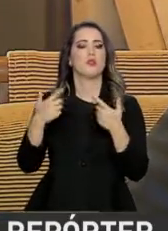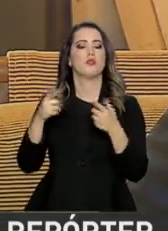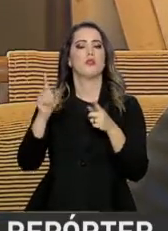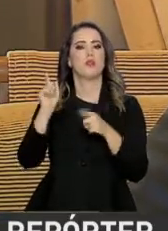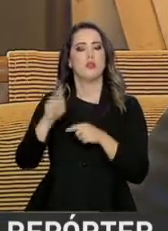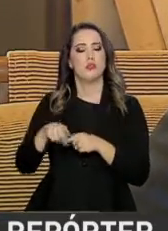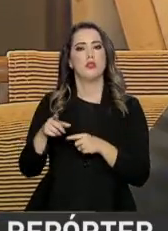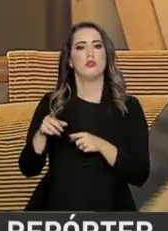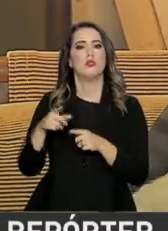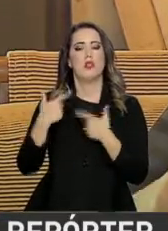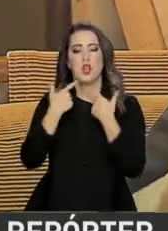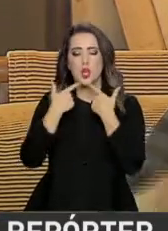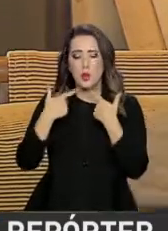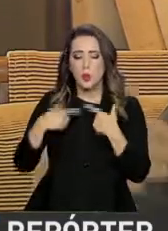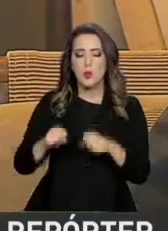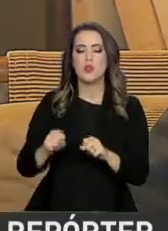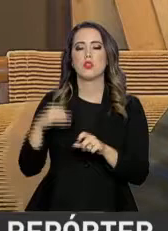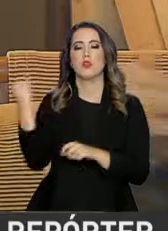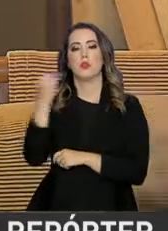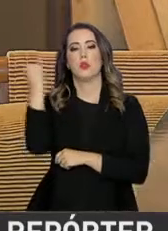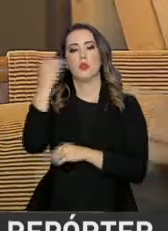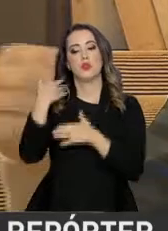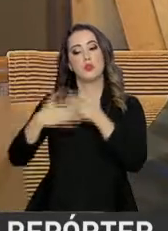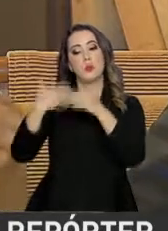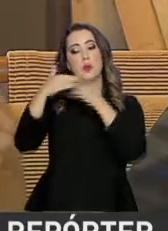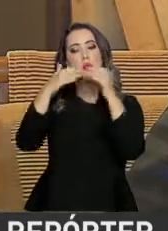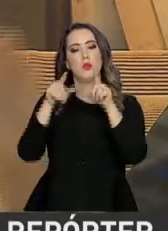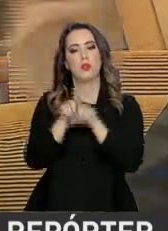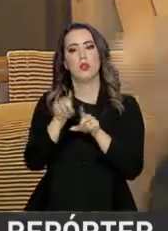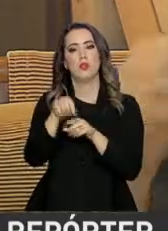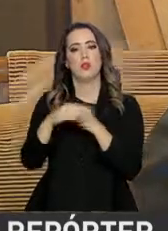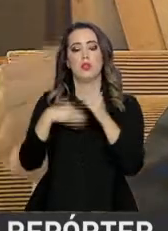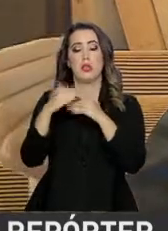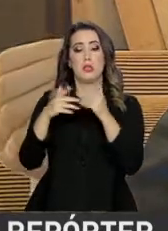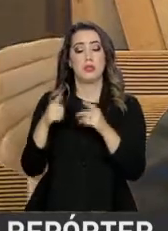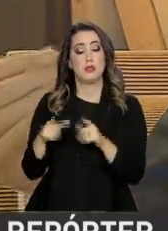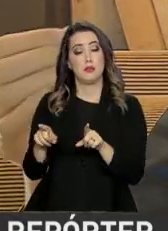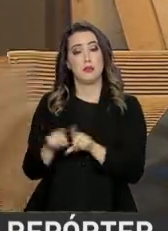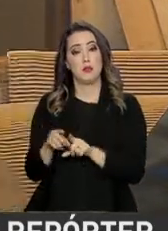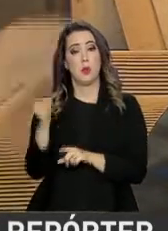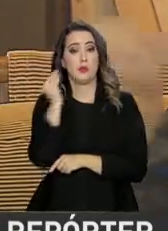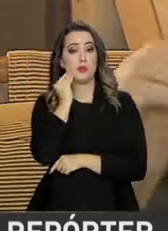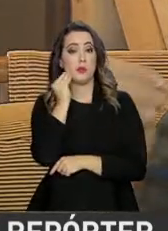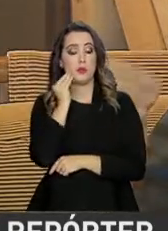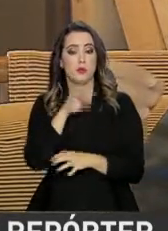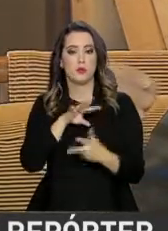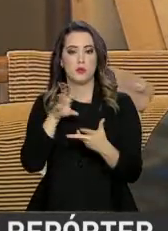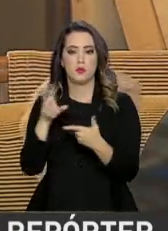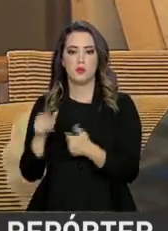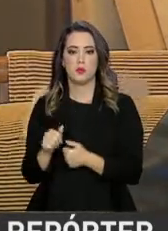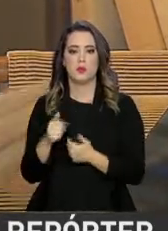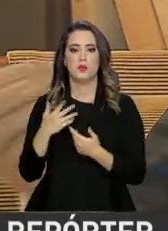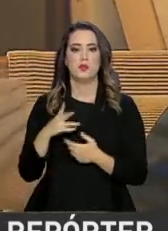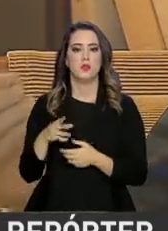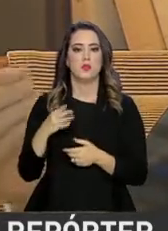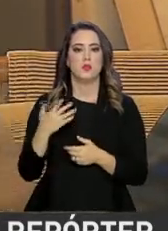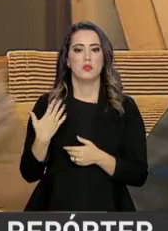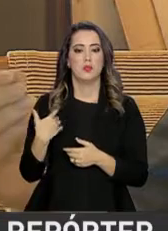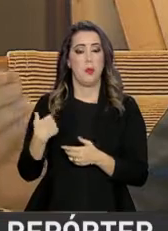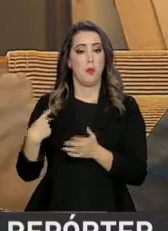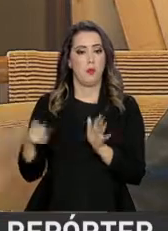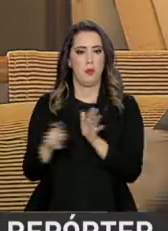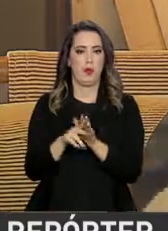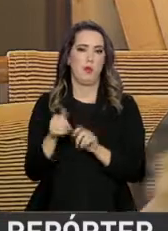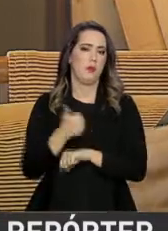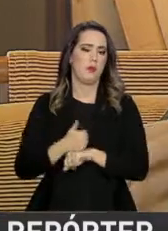no contexto da da importância três chances de ter uma experiência internacional para a carreira profissional